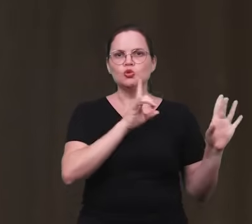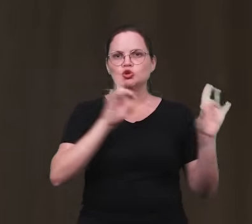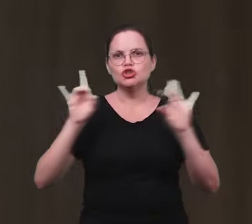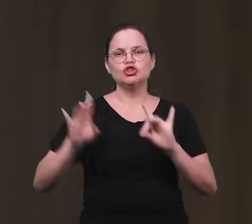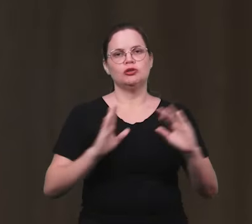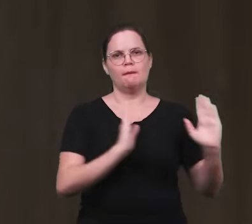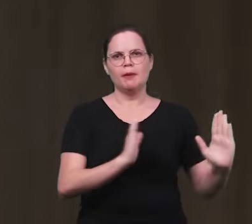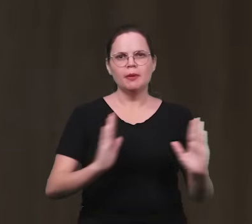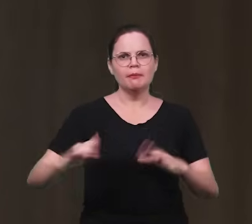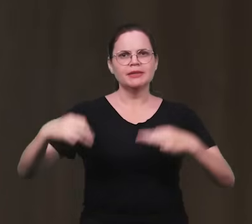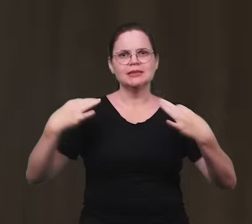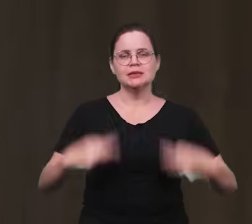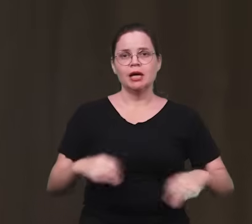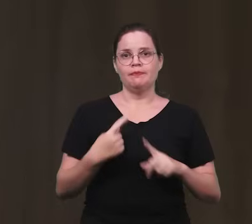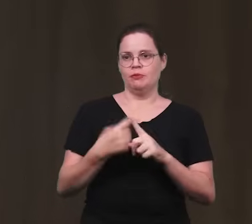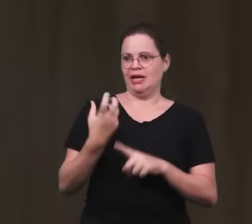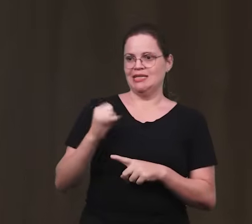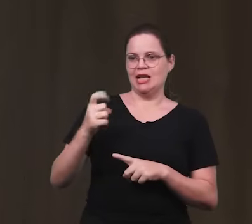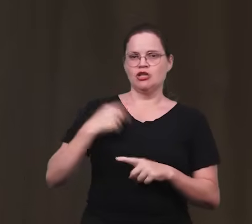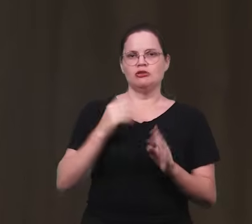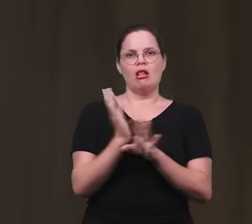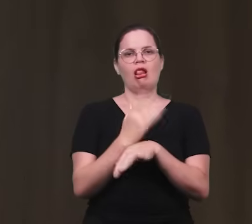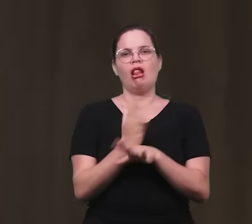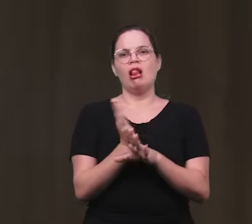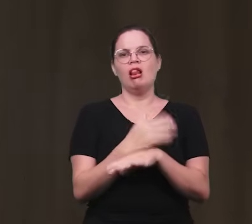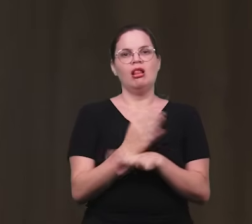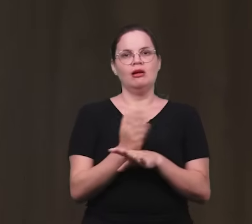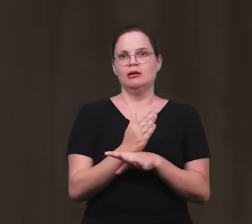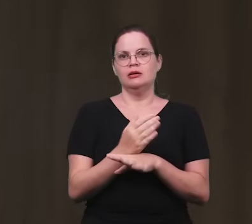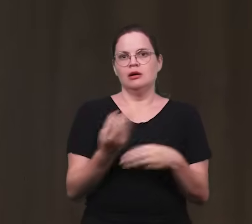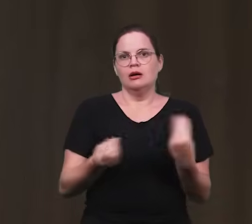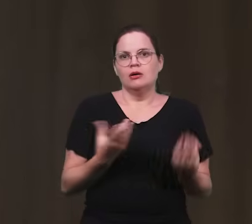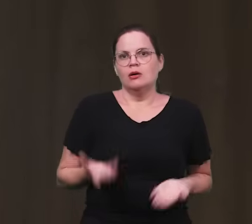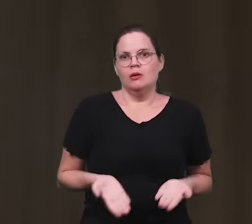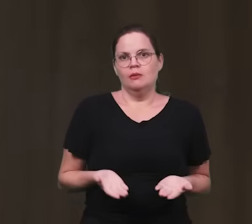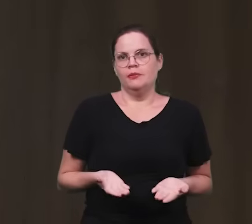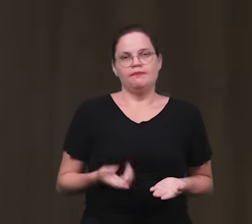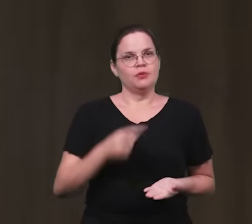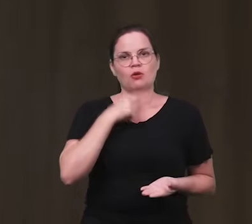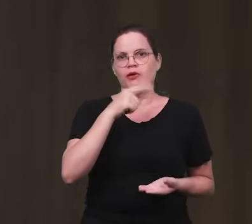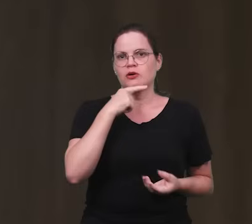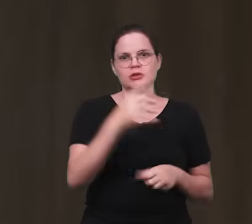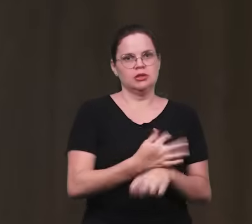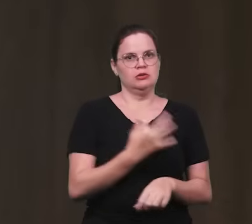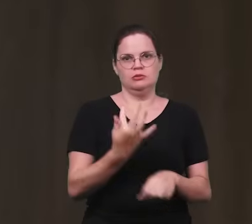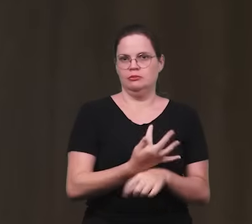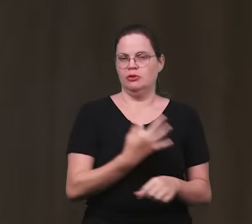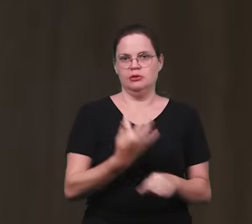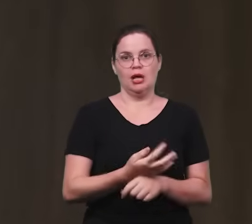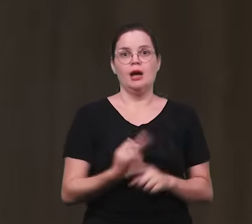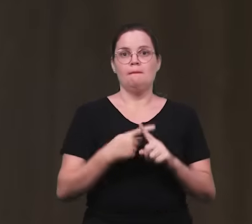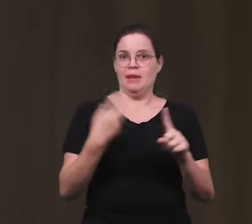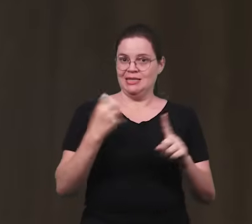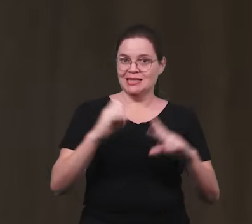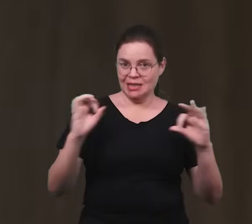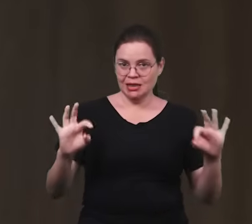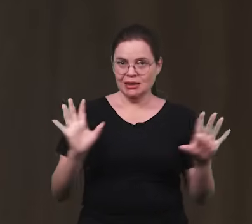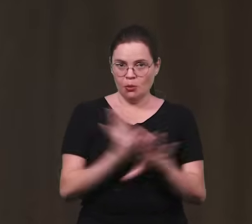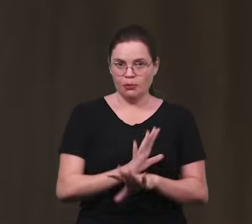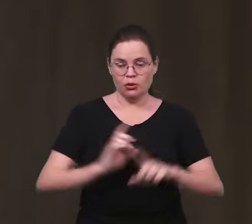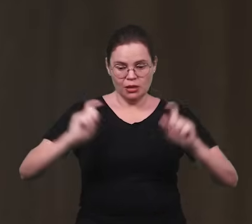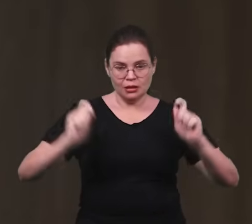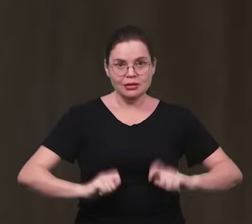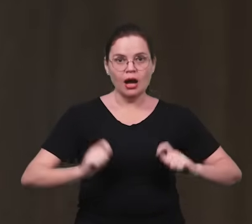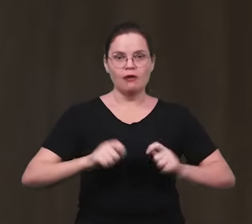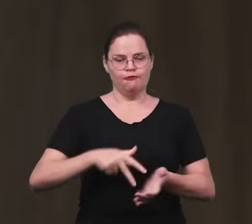palavra, se não tivermos essa disciplina, nós não vamos estar prontas para suportar as tribulações, o peso que vem sobre